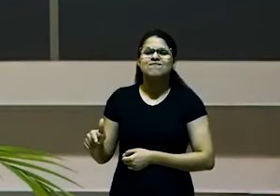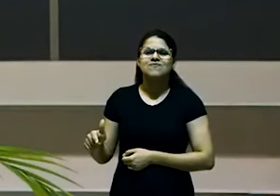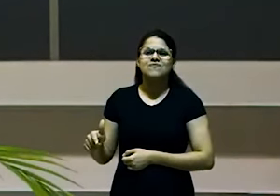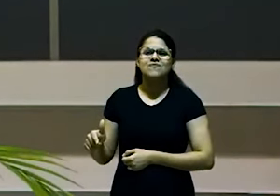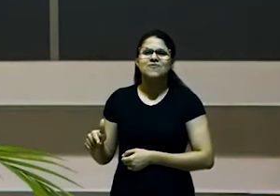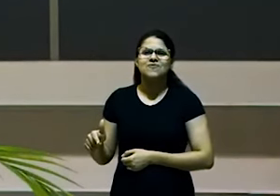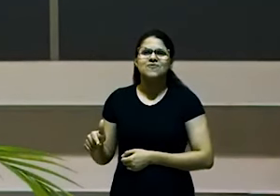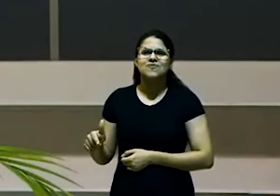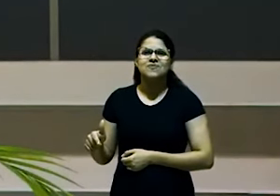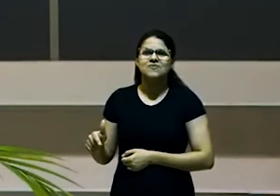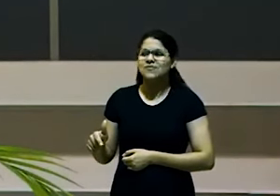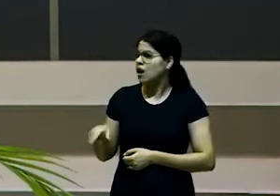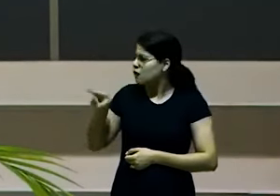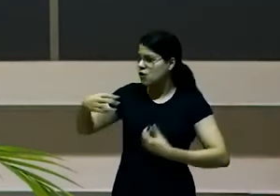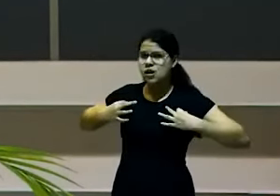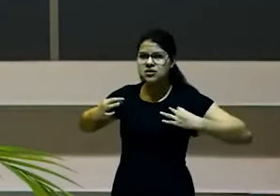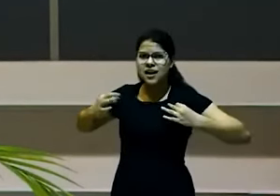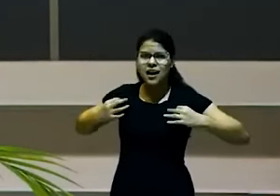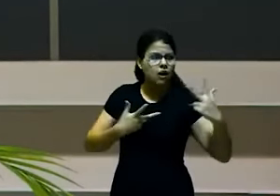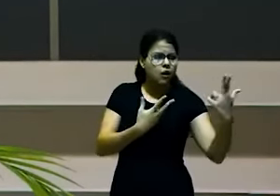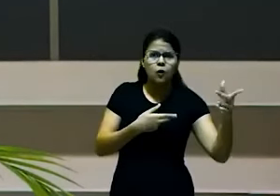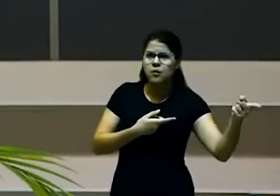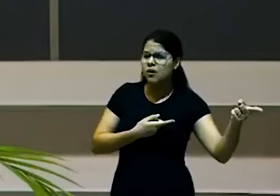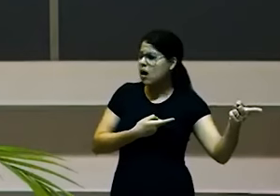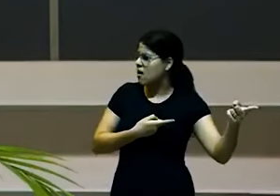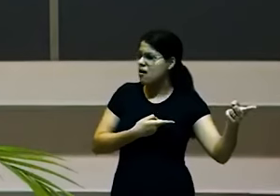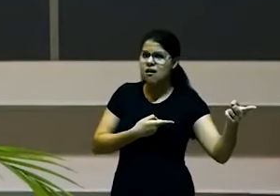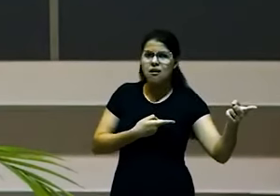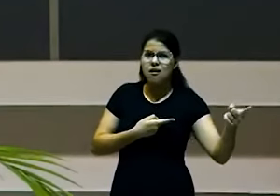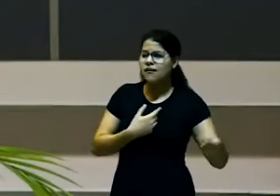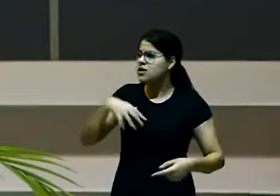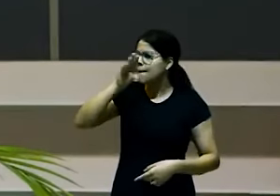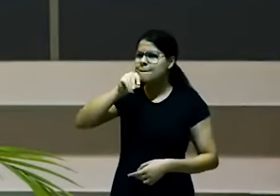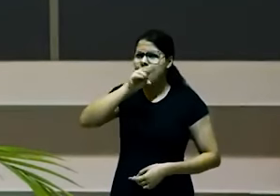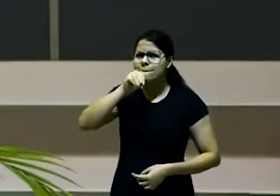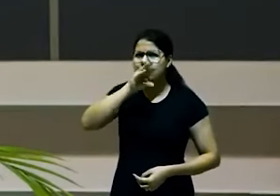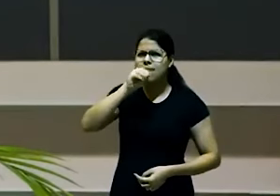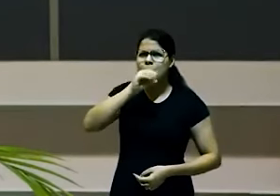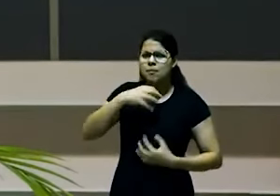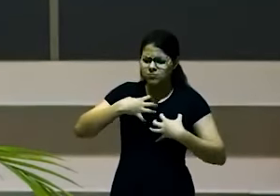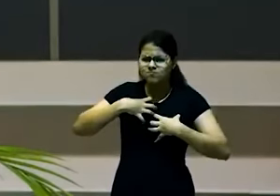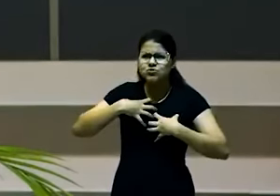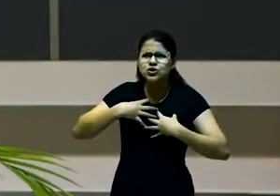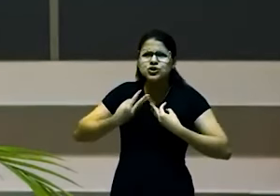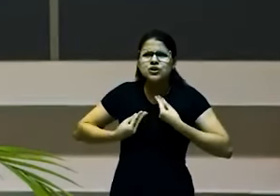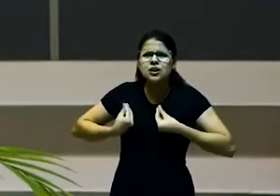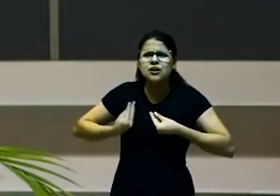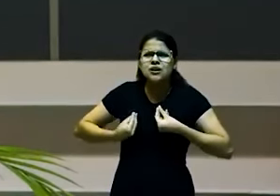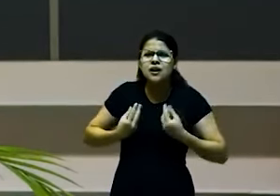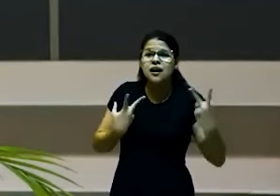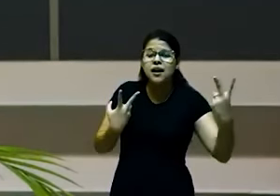ele tu se veste como ele tu fala como ele a tua fala te denuncia